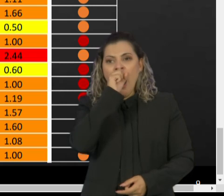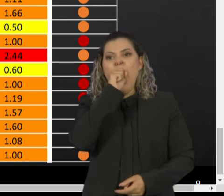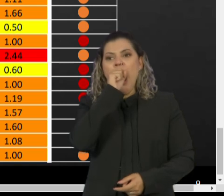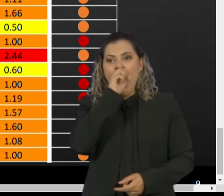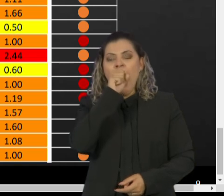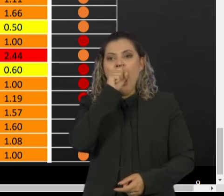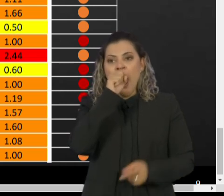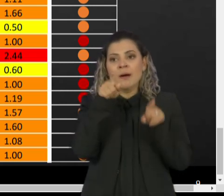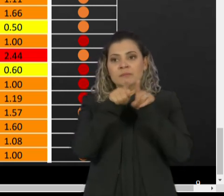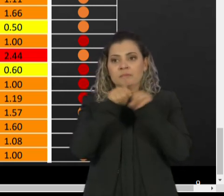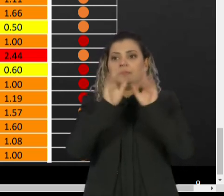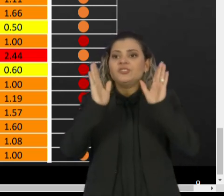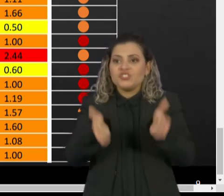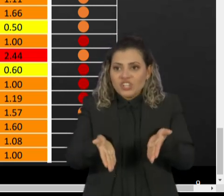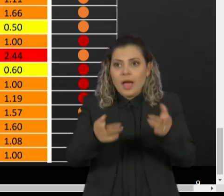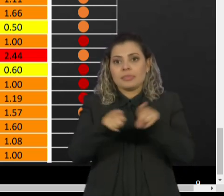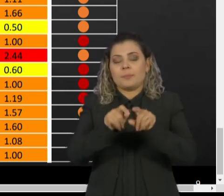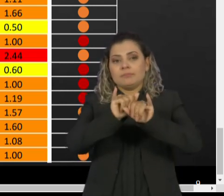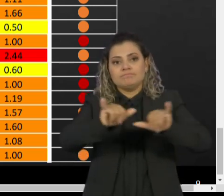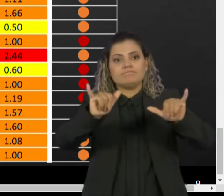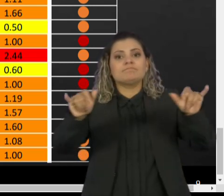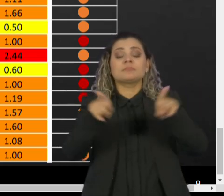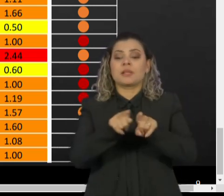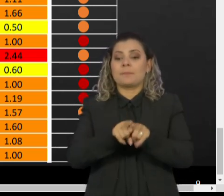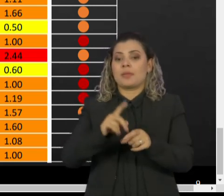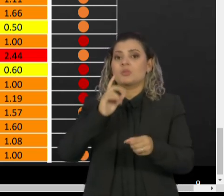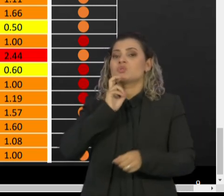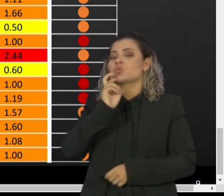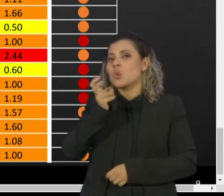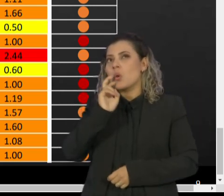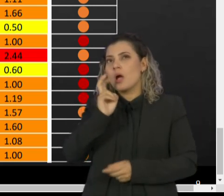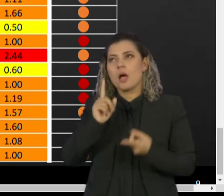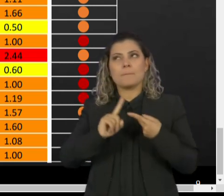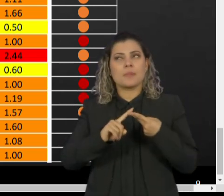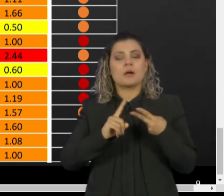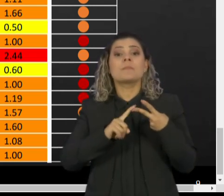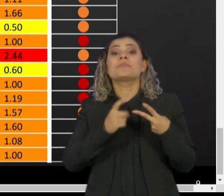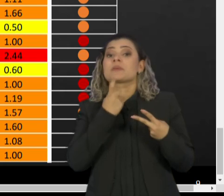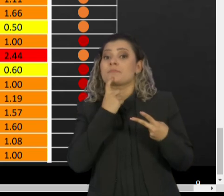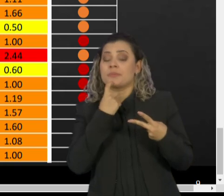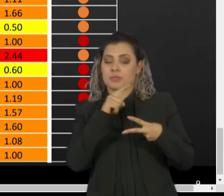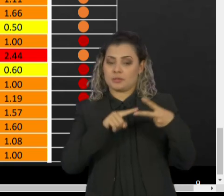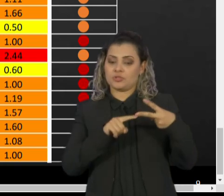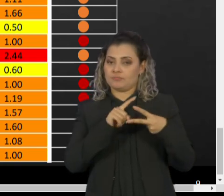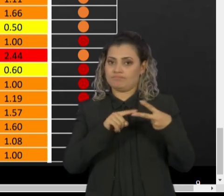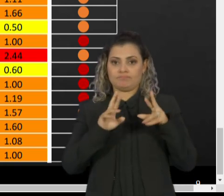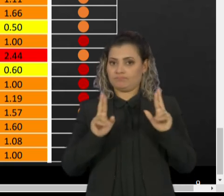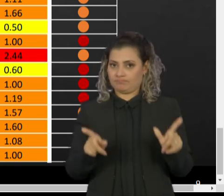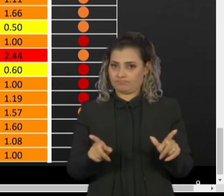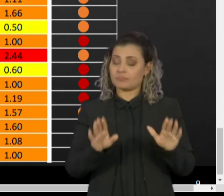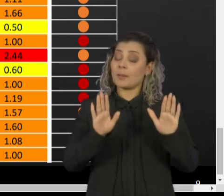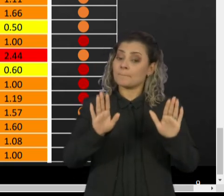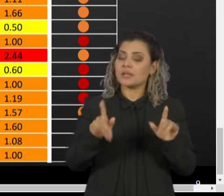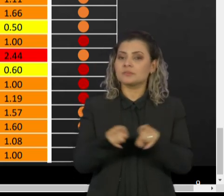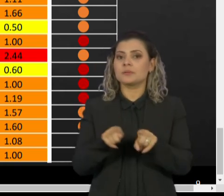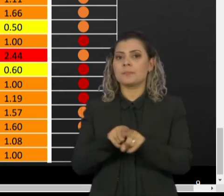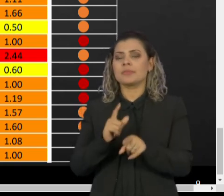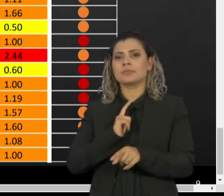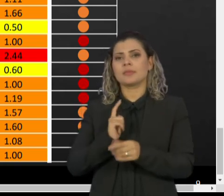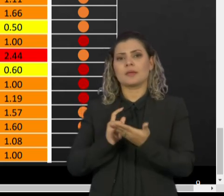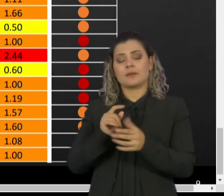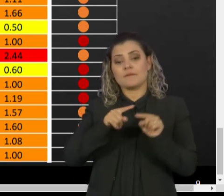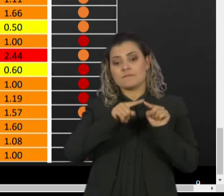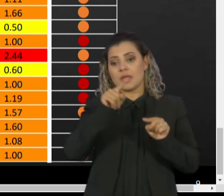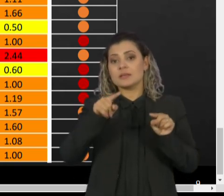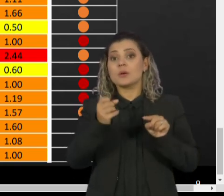foram mencionados aqui, a destacar a região de Sorocaba e Campinas. E na parte ali de variação